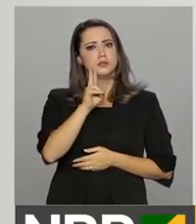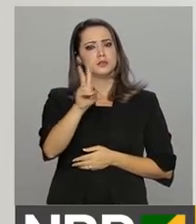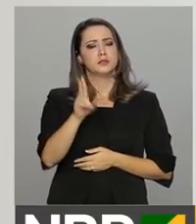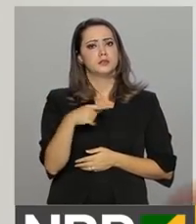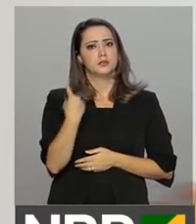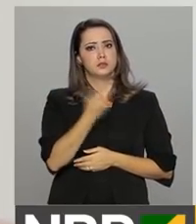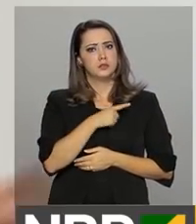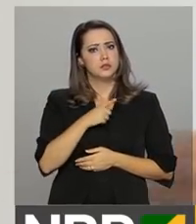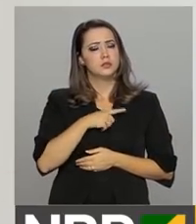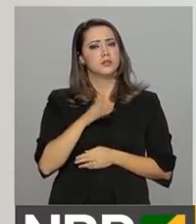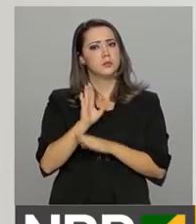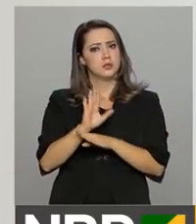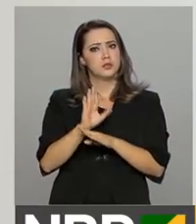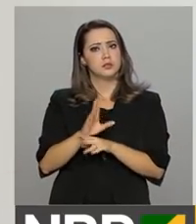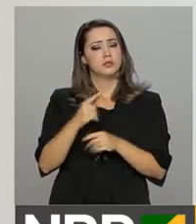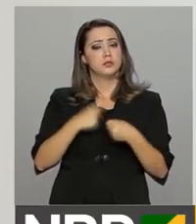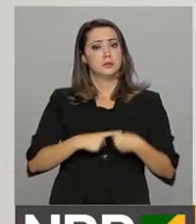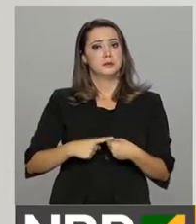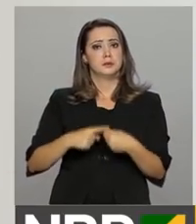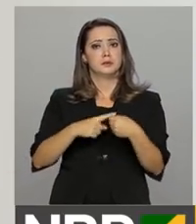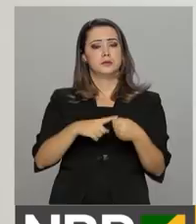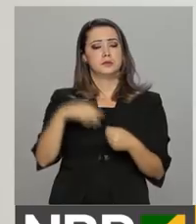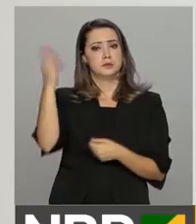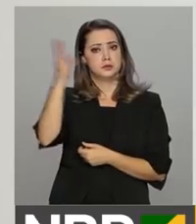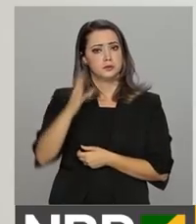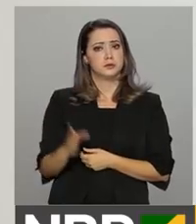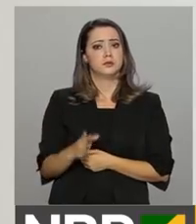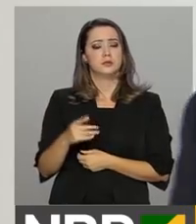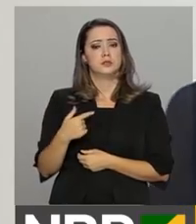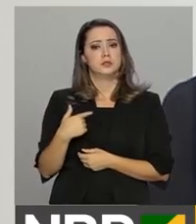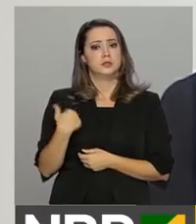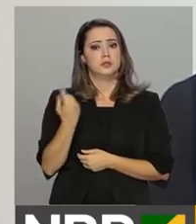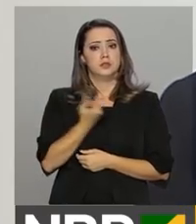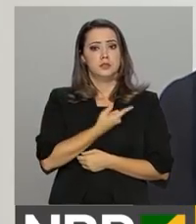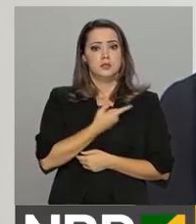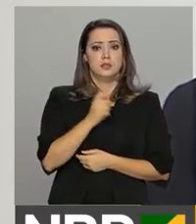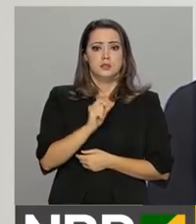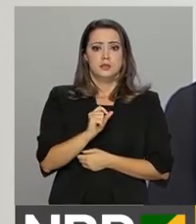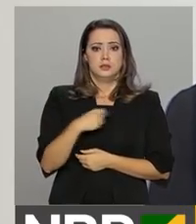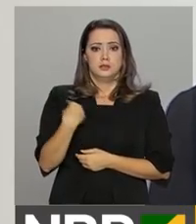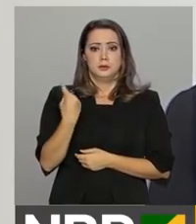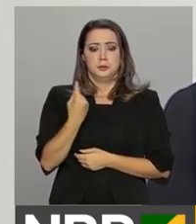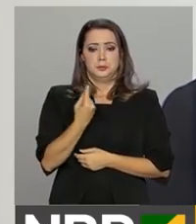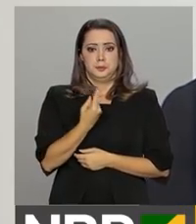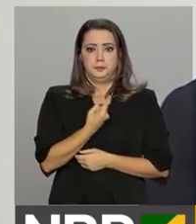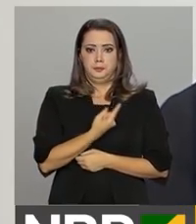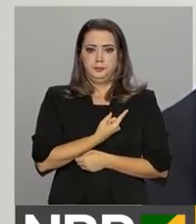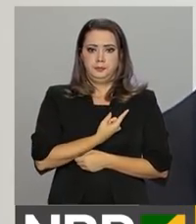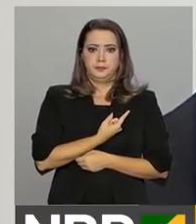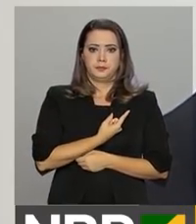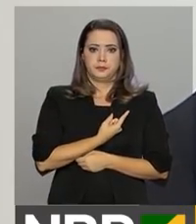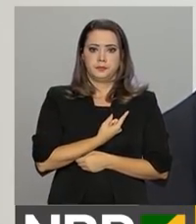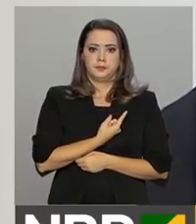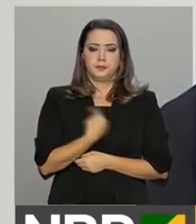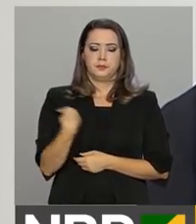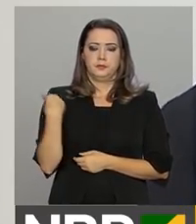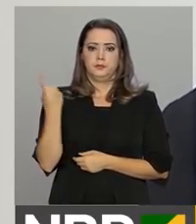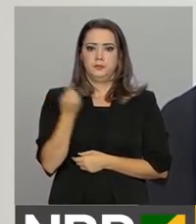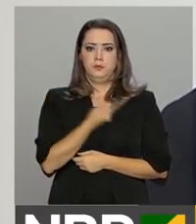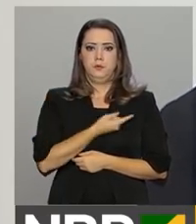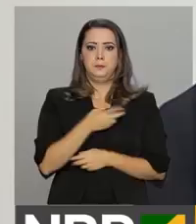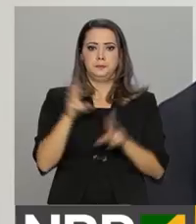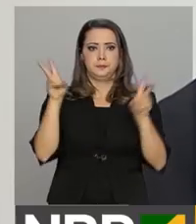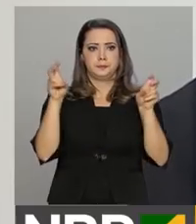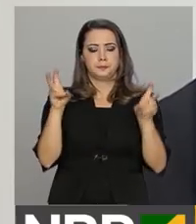nós temos feito pelos municípios brasileiros convenhamos não é nós nós e nós enfrentamos